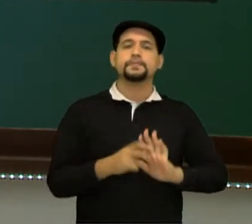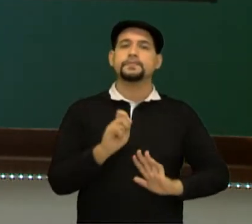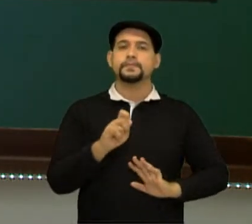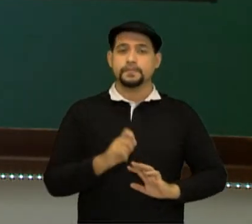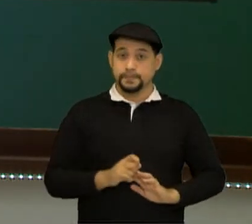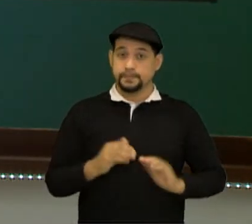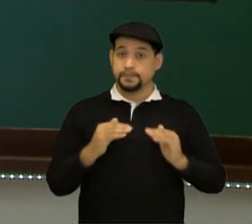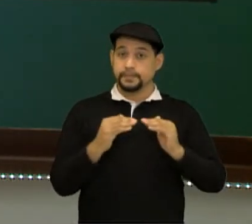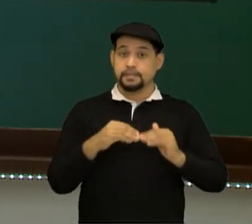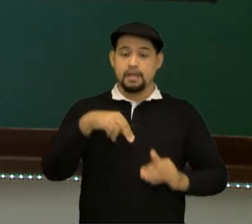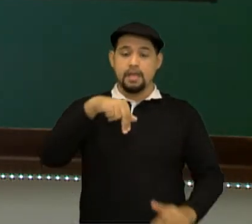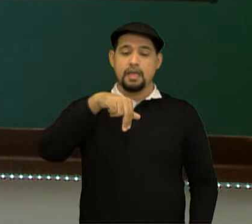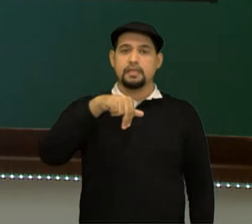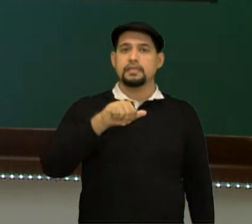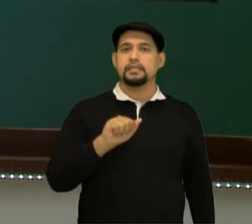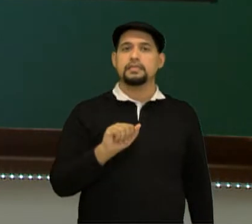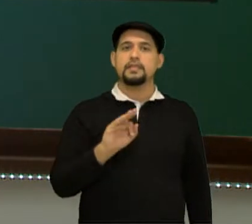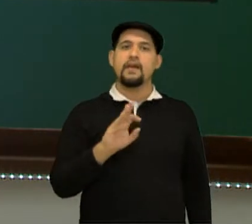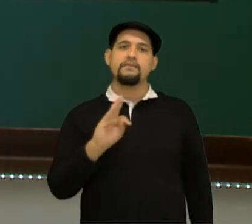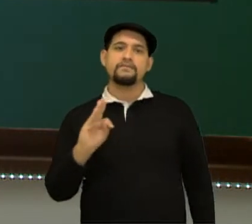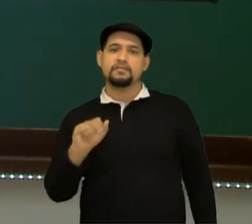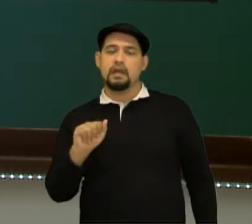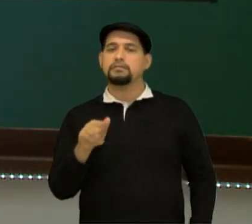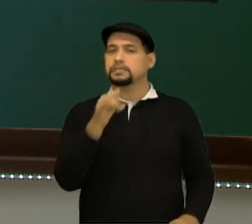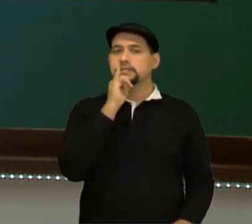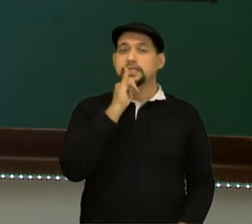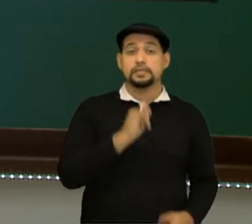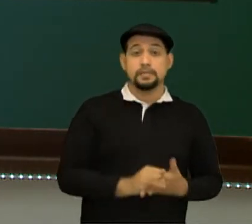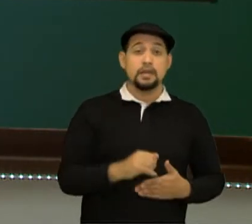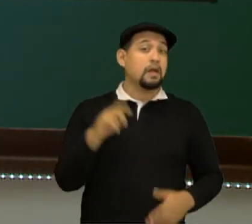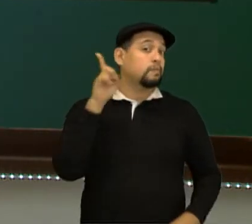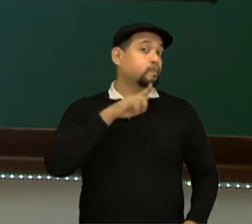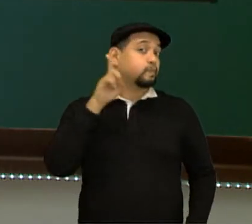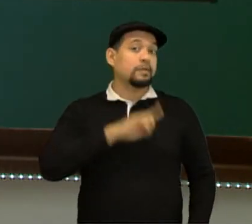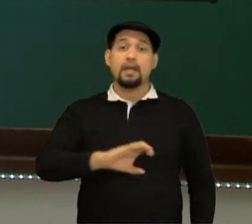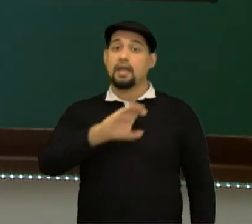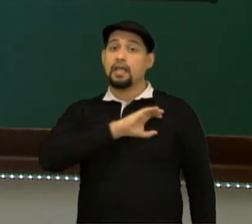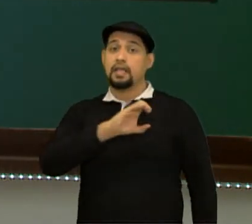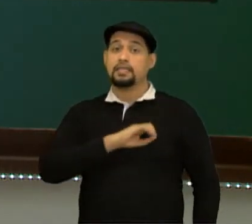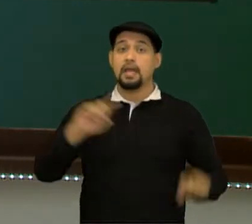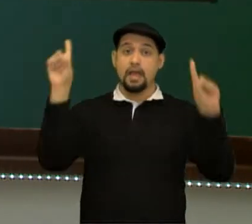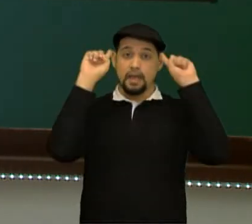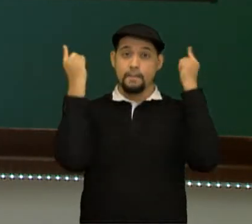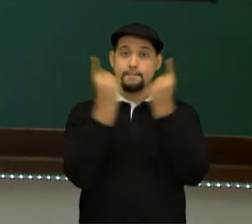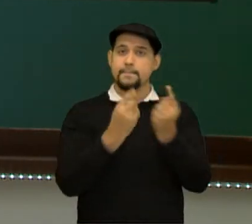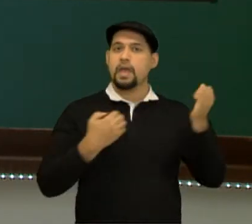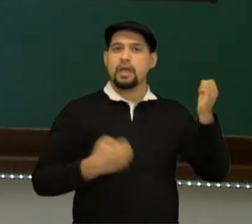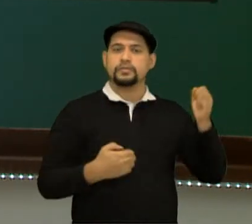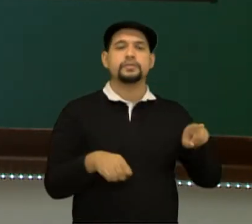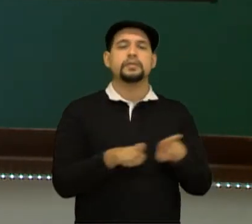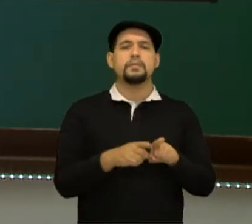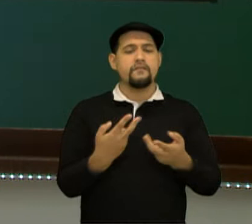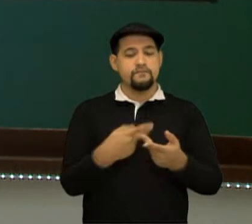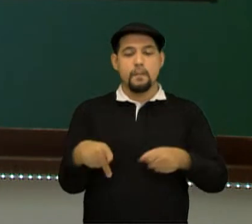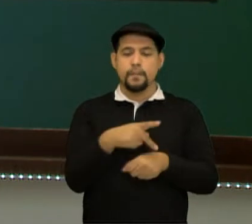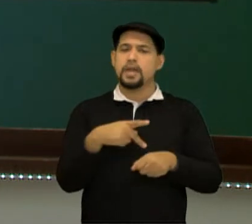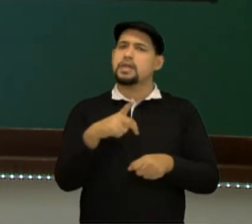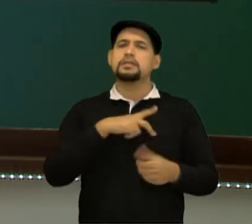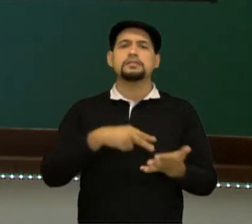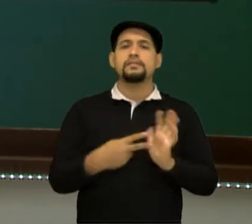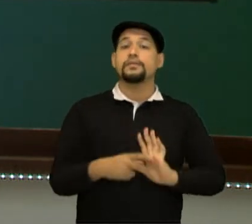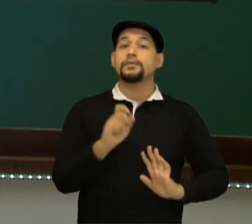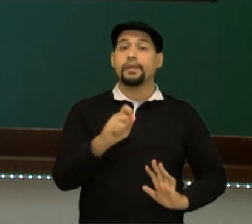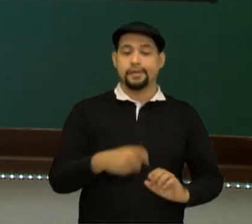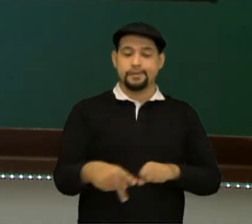deste tipo de acordo ou na sexta entre Estados Unidos Canadá e México o que a gente percebe é que não tipo de bloco desse